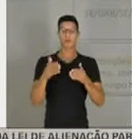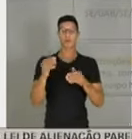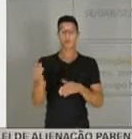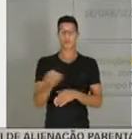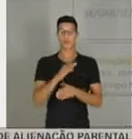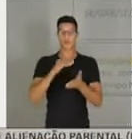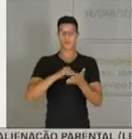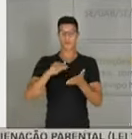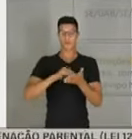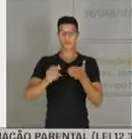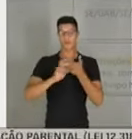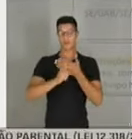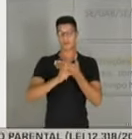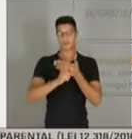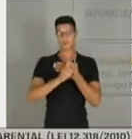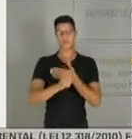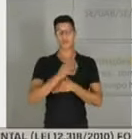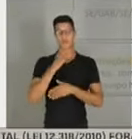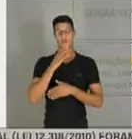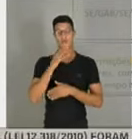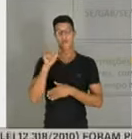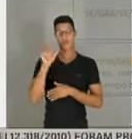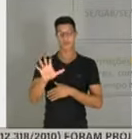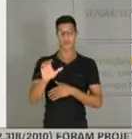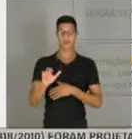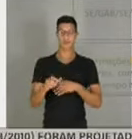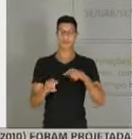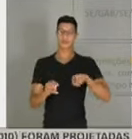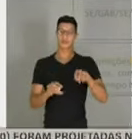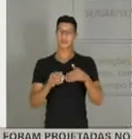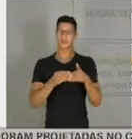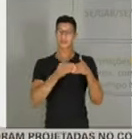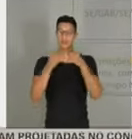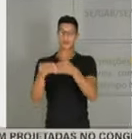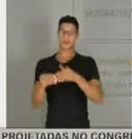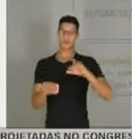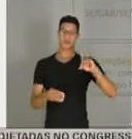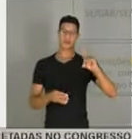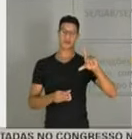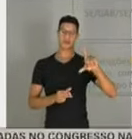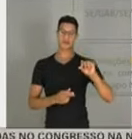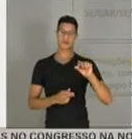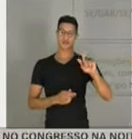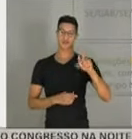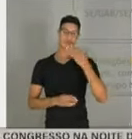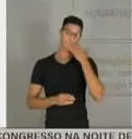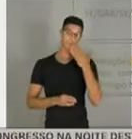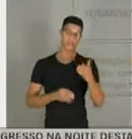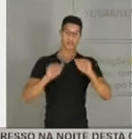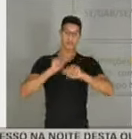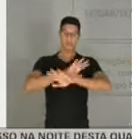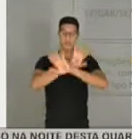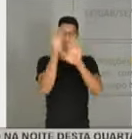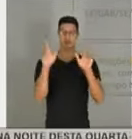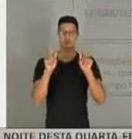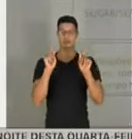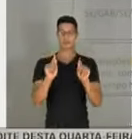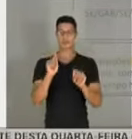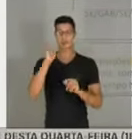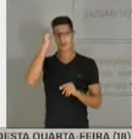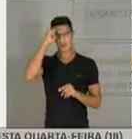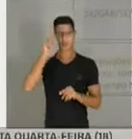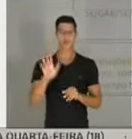novo secretário executivo toma conhecimento disso, ele encaminha para a DELOG, pedindo esclarecimentos. Que